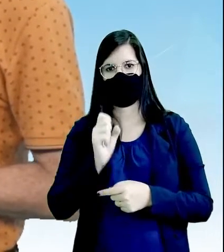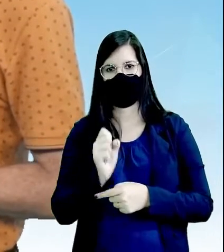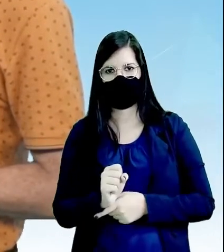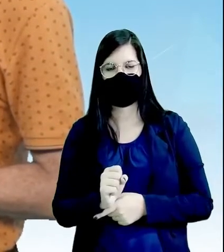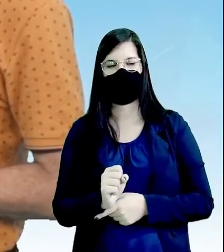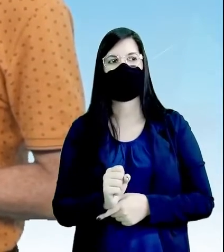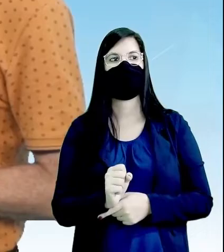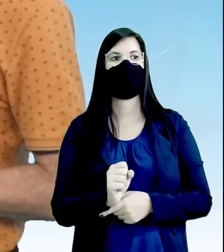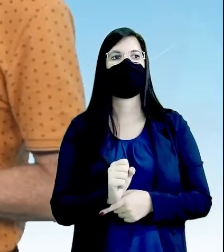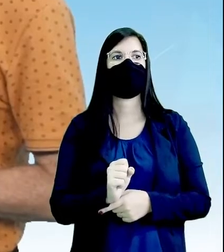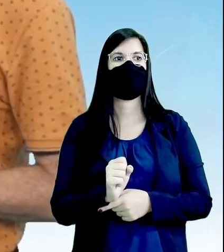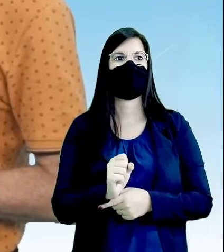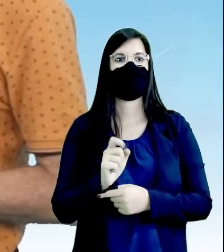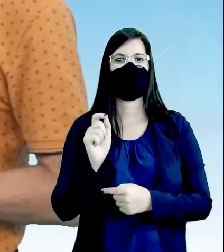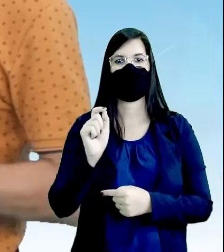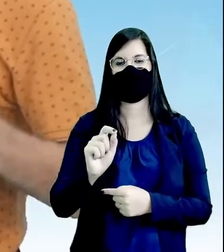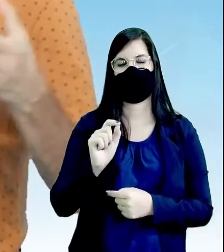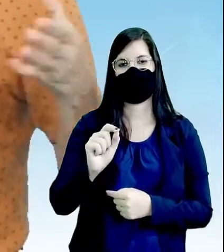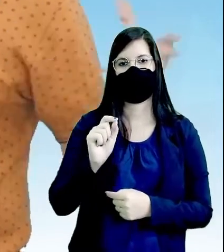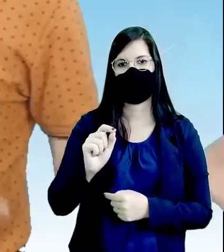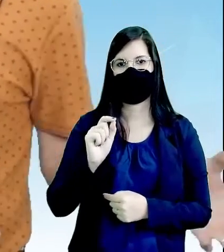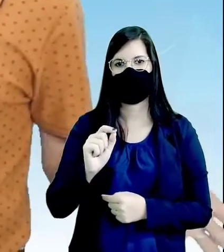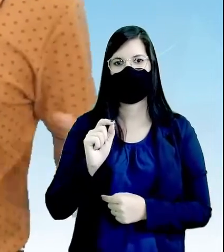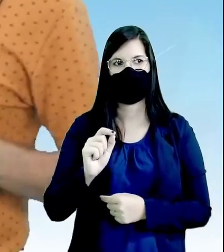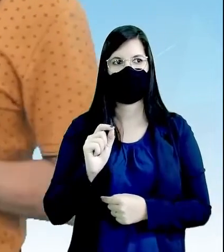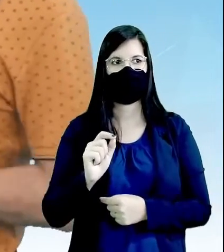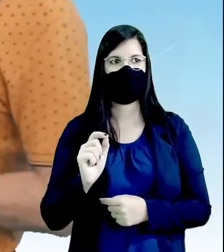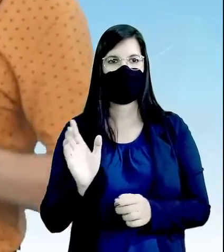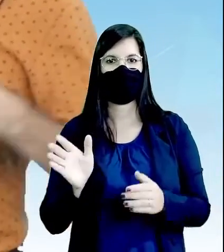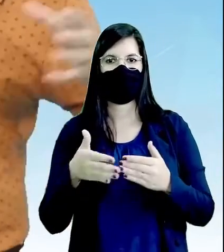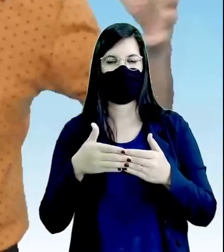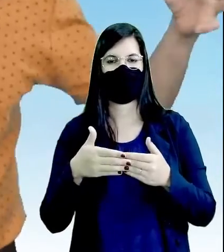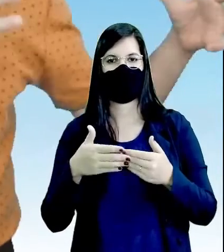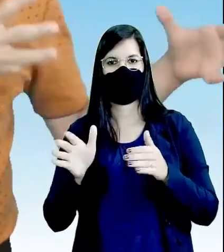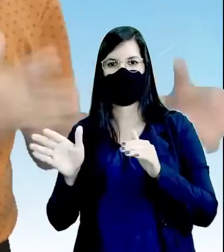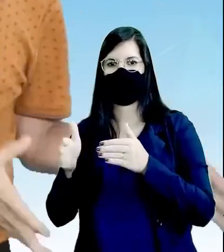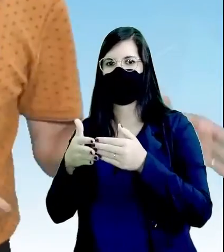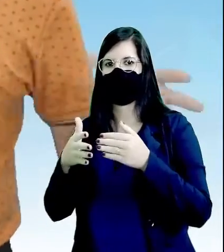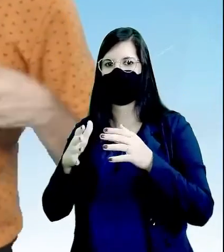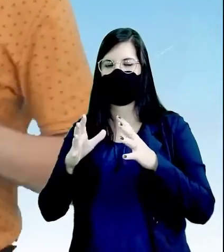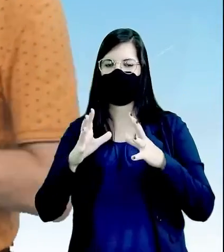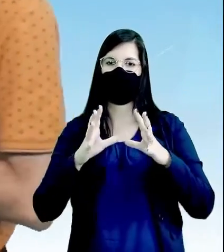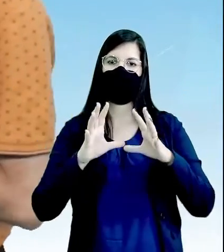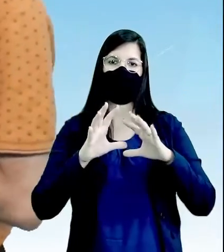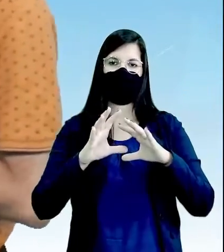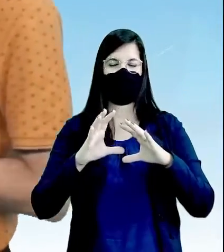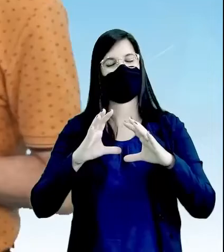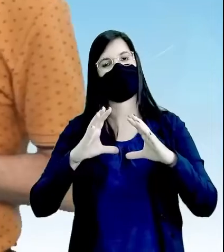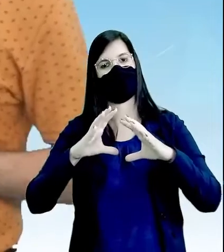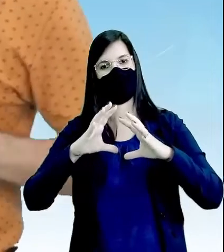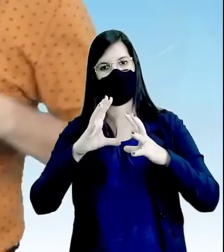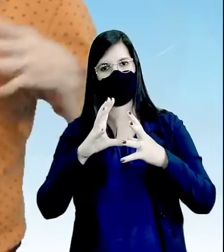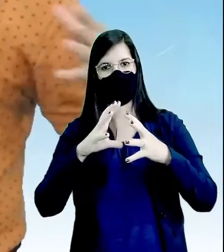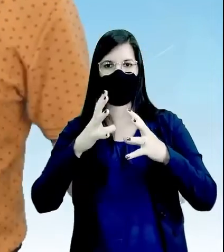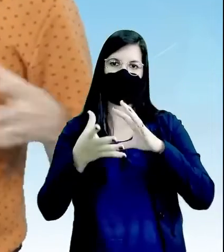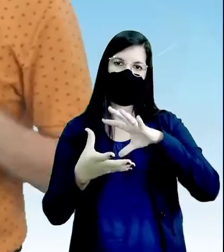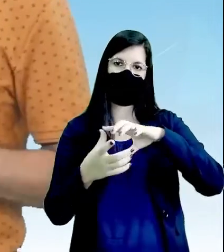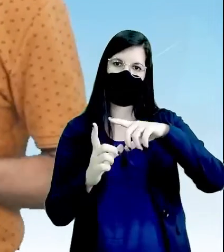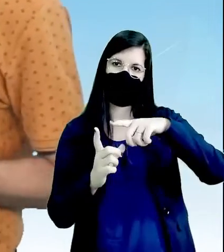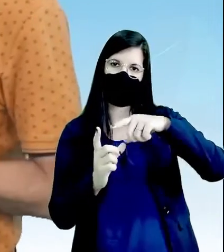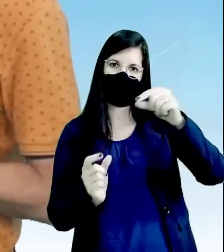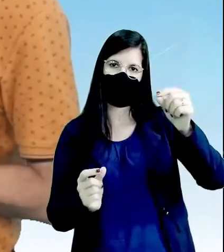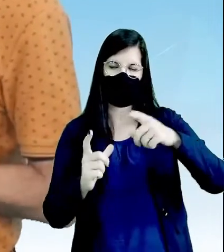que ele Não fechou o cumpriu, né? Congresso, ele fez uma Constituinte em 1824